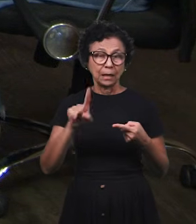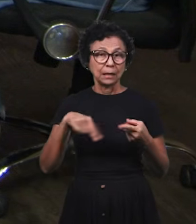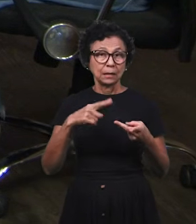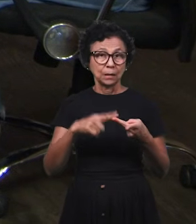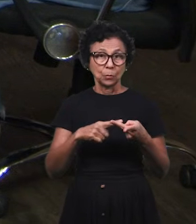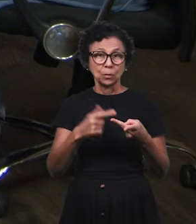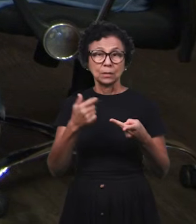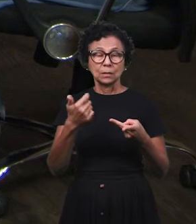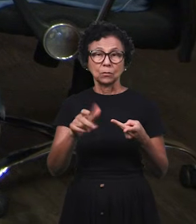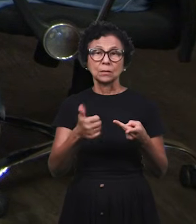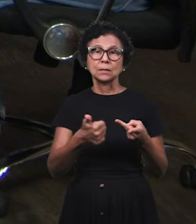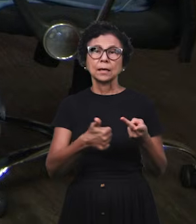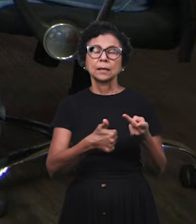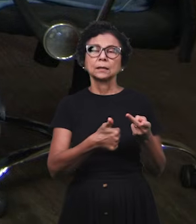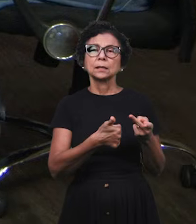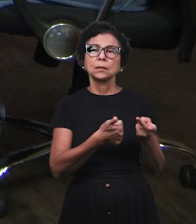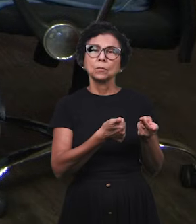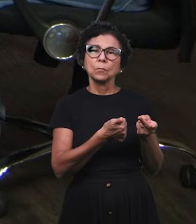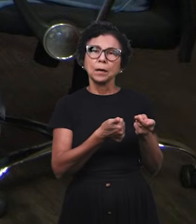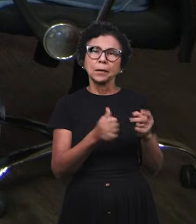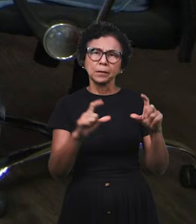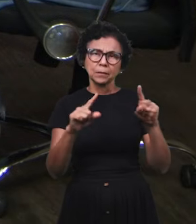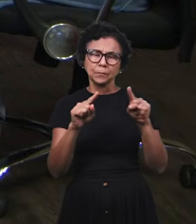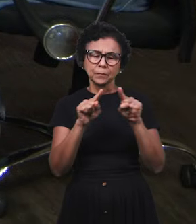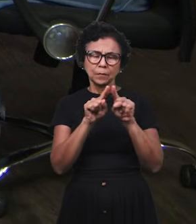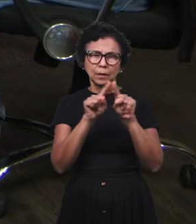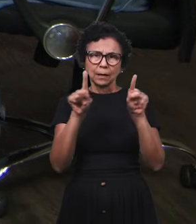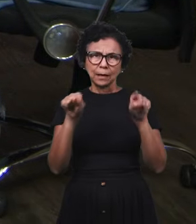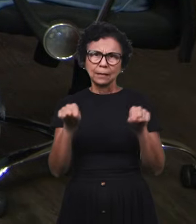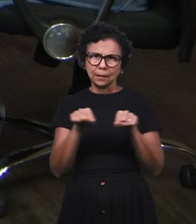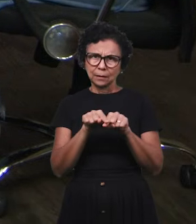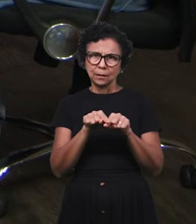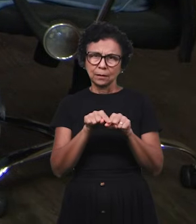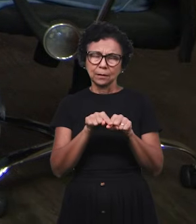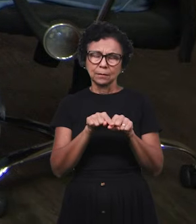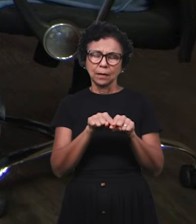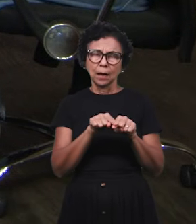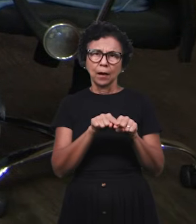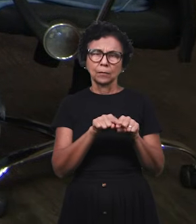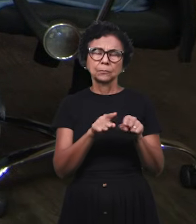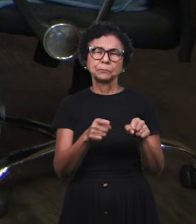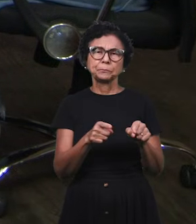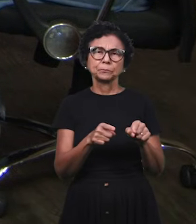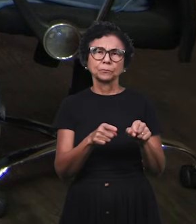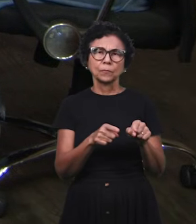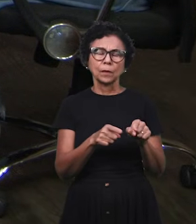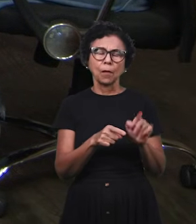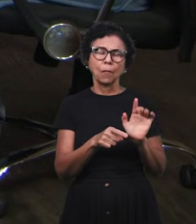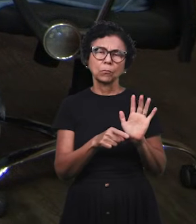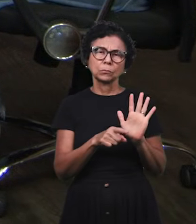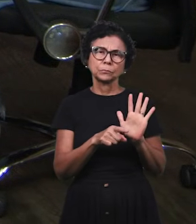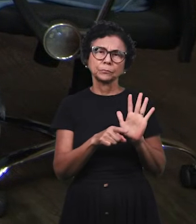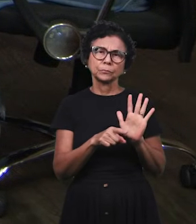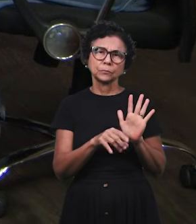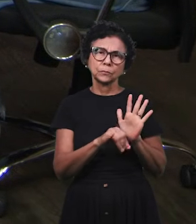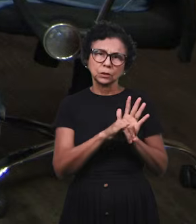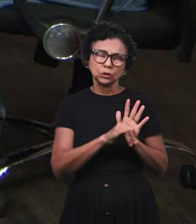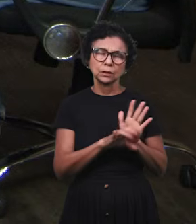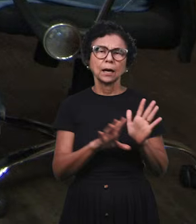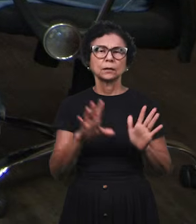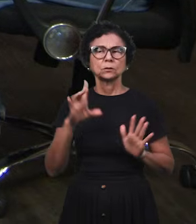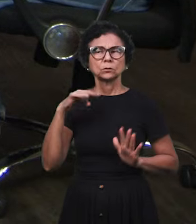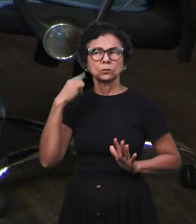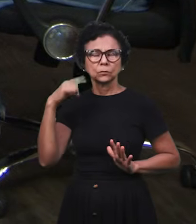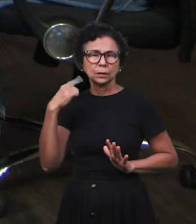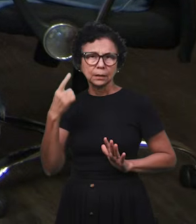forma privada. Ou você vai ser um profissional liberal, vai advogar por conta própria, ou você vai ser CLT, vai trabalhar no escritório, mas tem que ter a OAB. Agora, existem aquelas